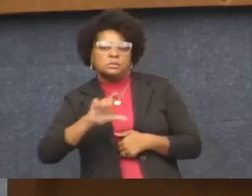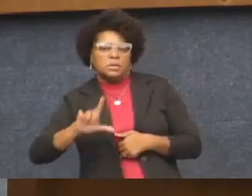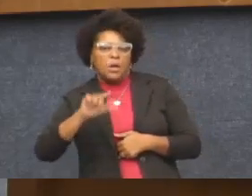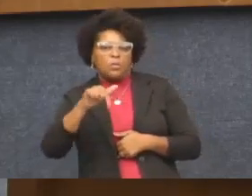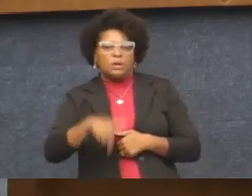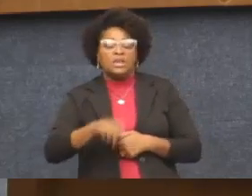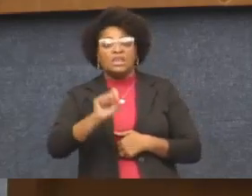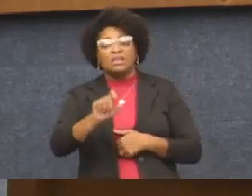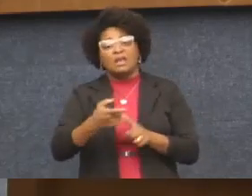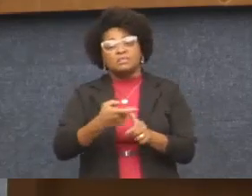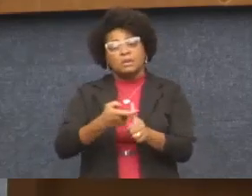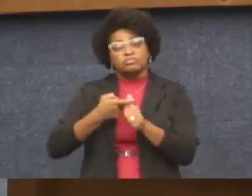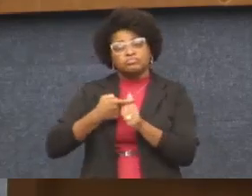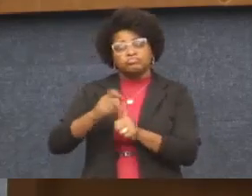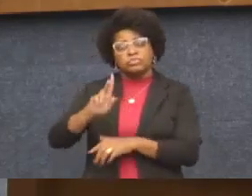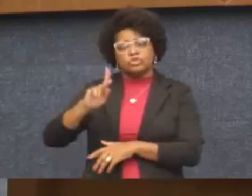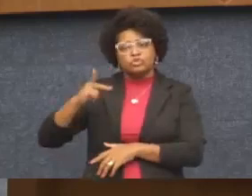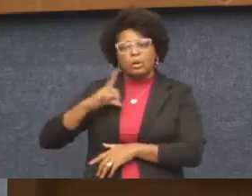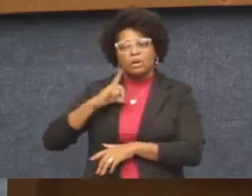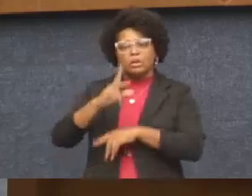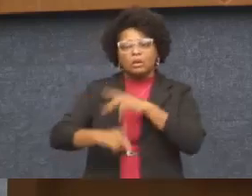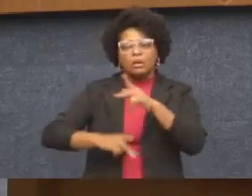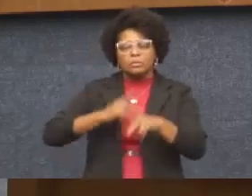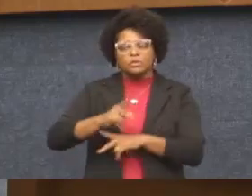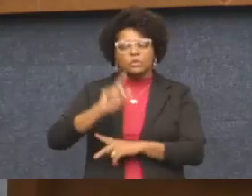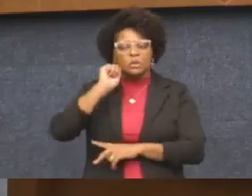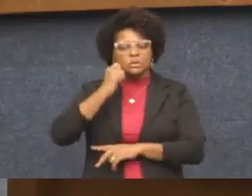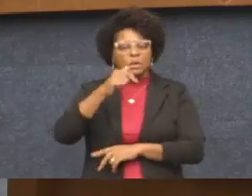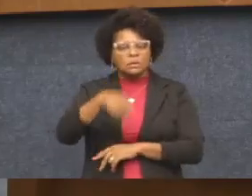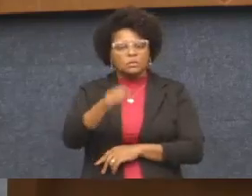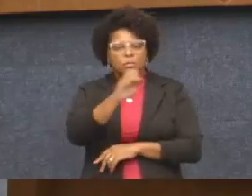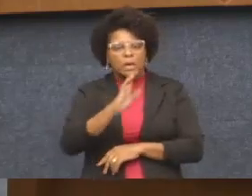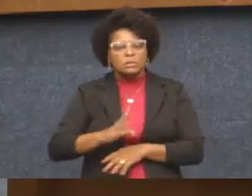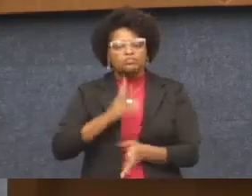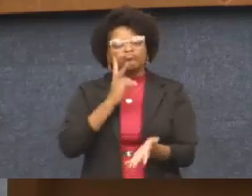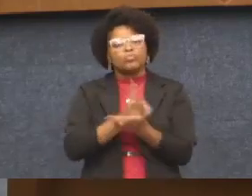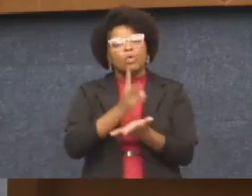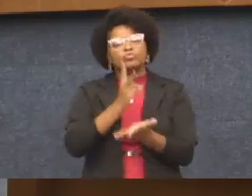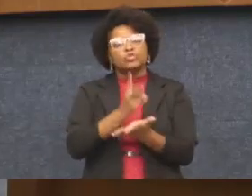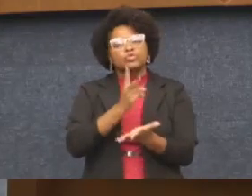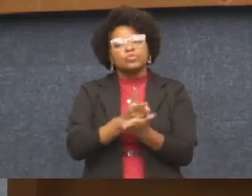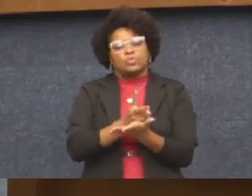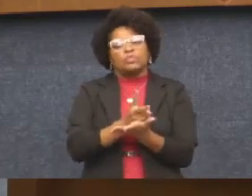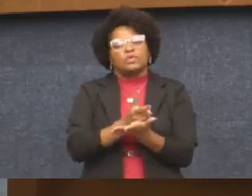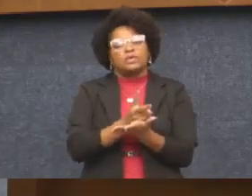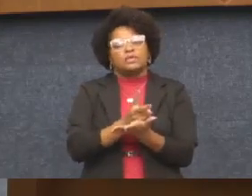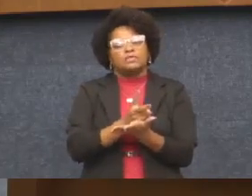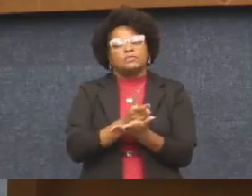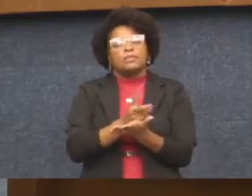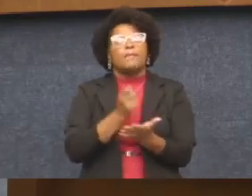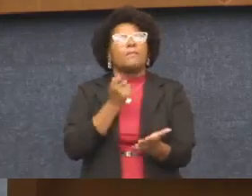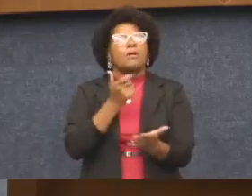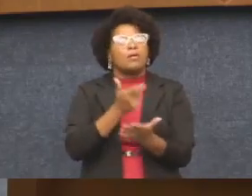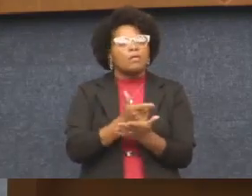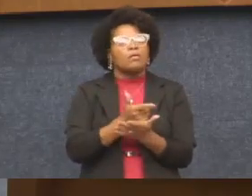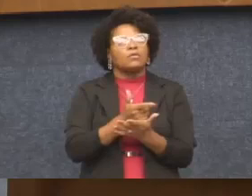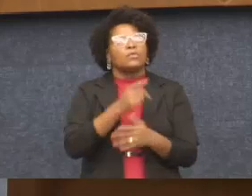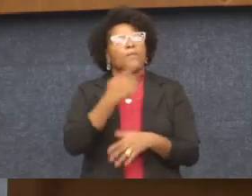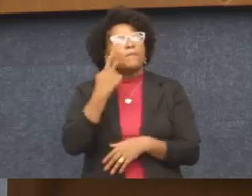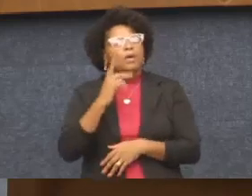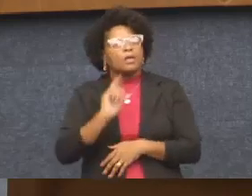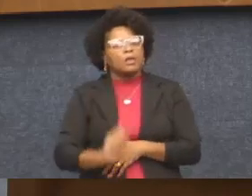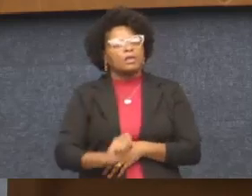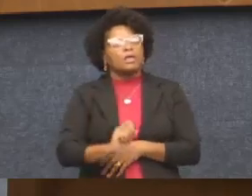com a população negra do Brasil continue sendo paga para que a gente, através de políticas afirmativas, que eu concordo e